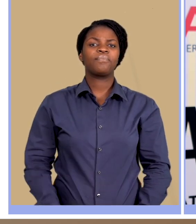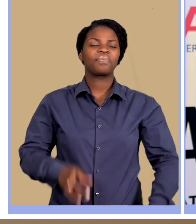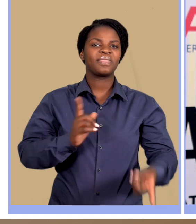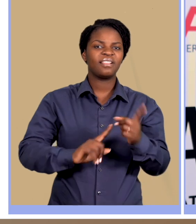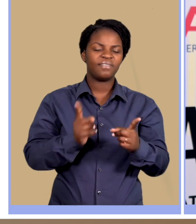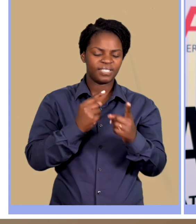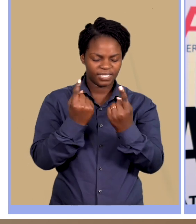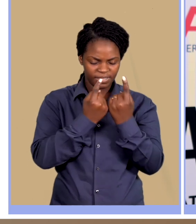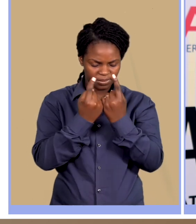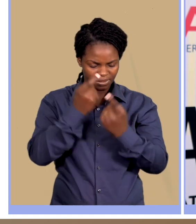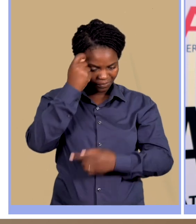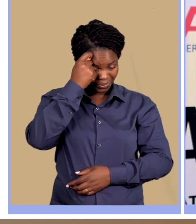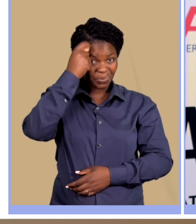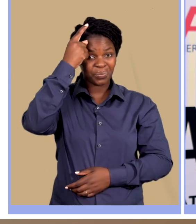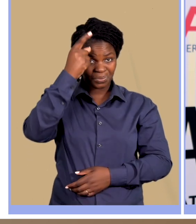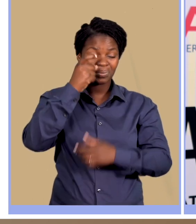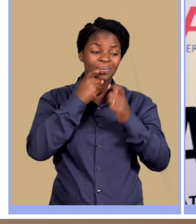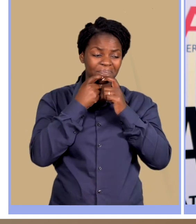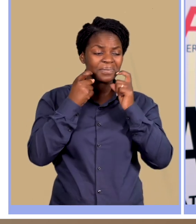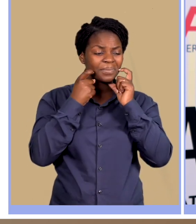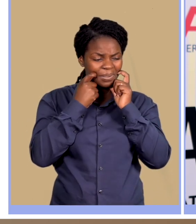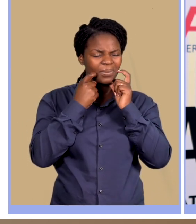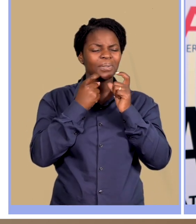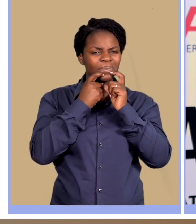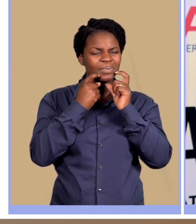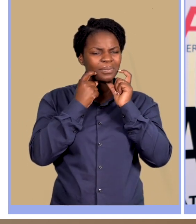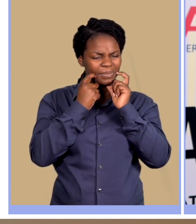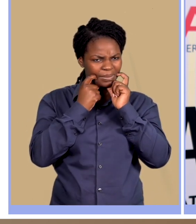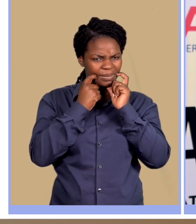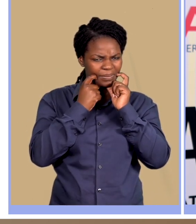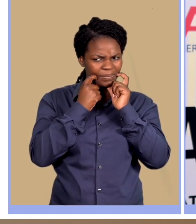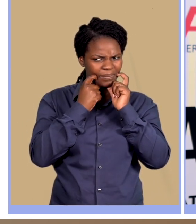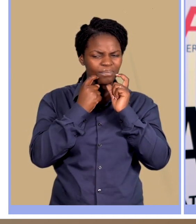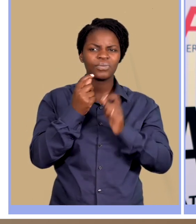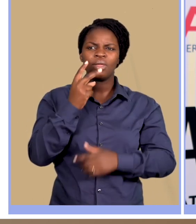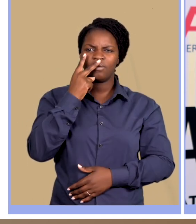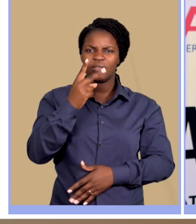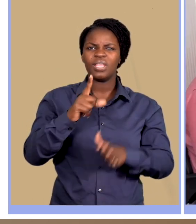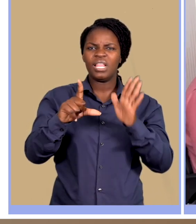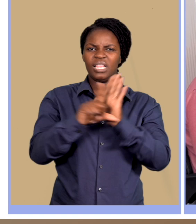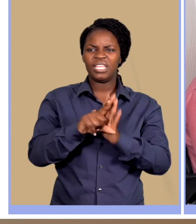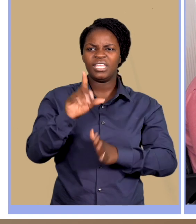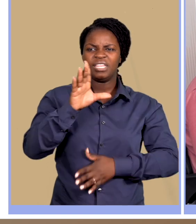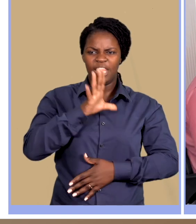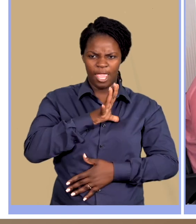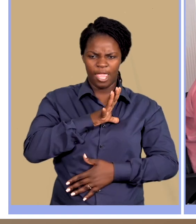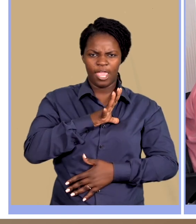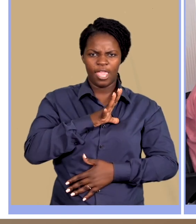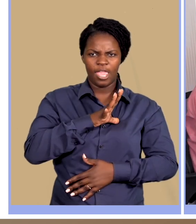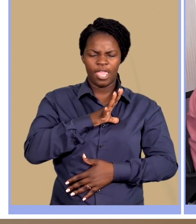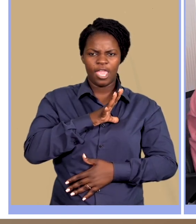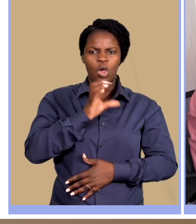moçambicano vai à lei quando tem alguma coisa que quer que a mesma lhe defenda. Aconteça de